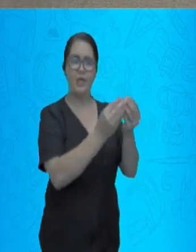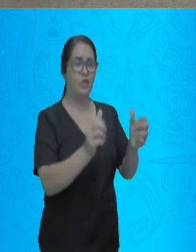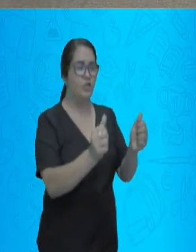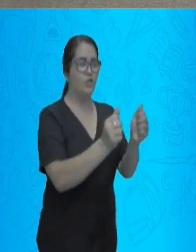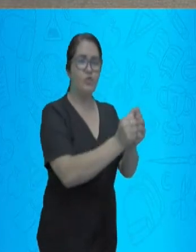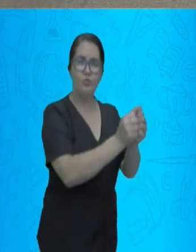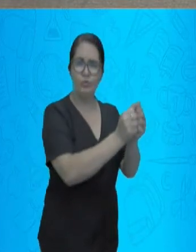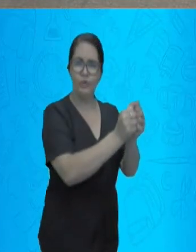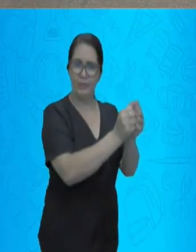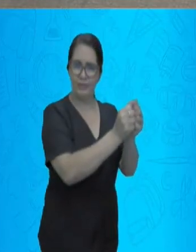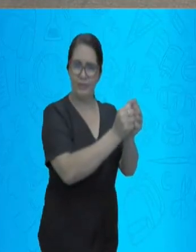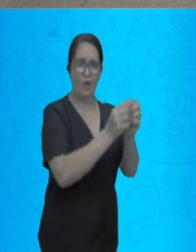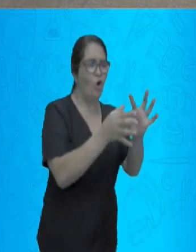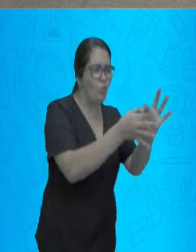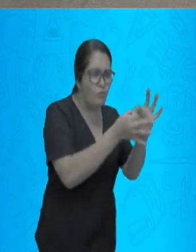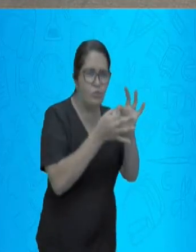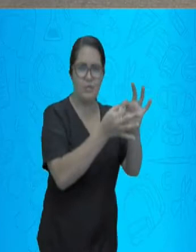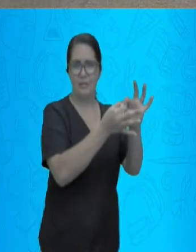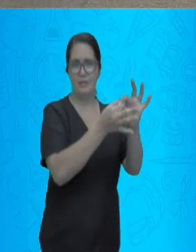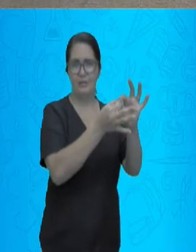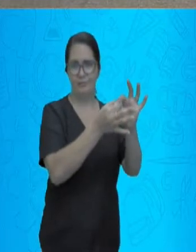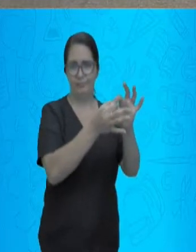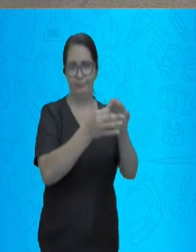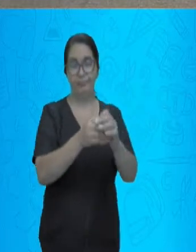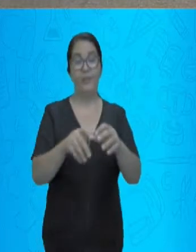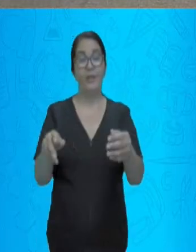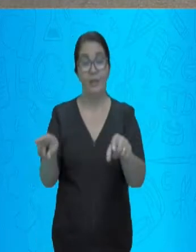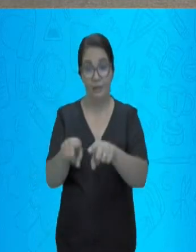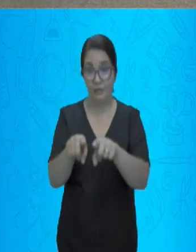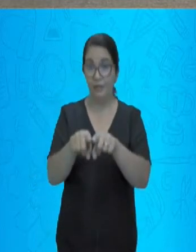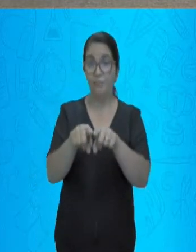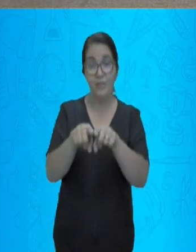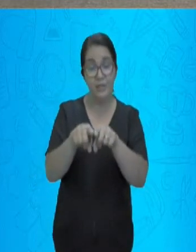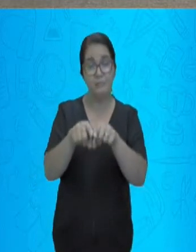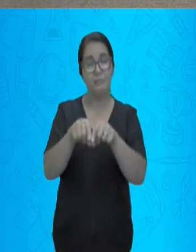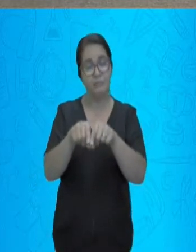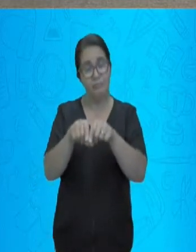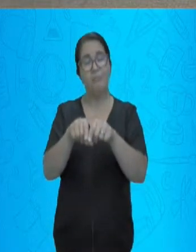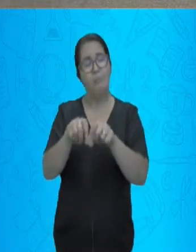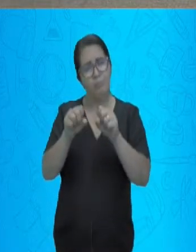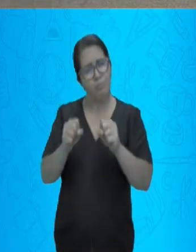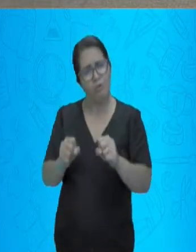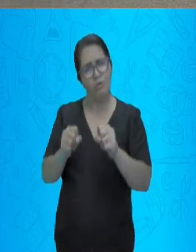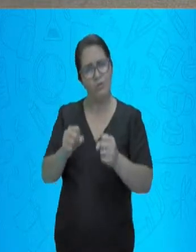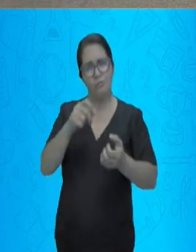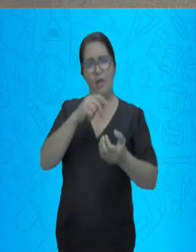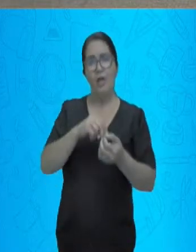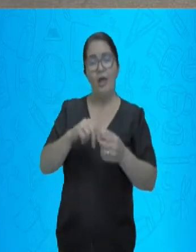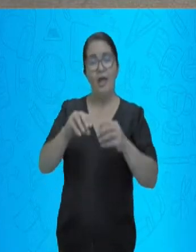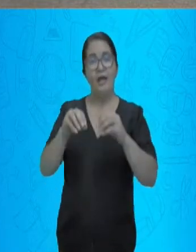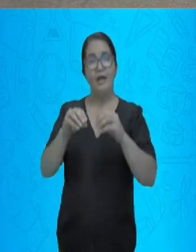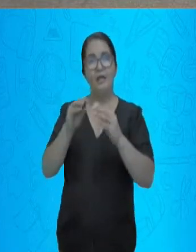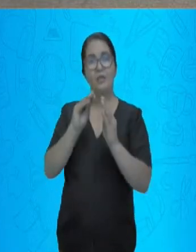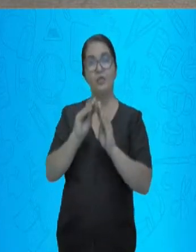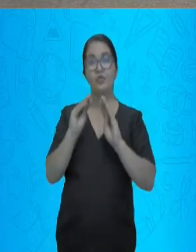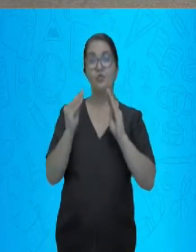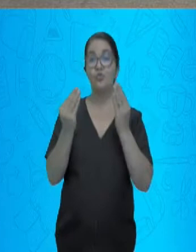ou substância pura, é a mesma coisa. A